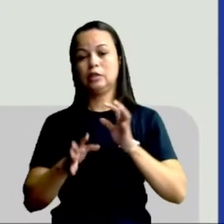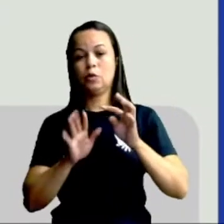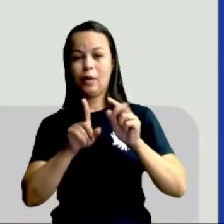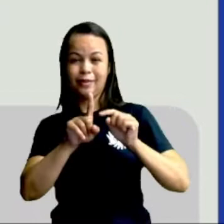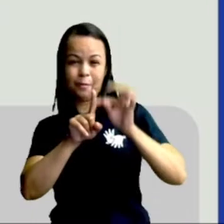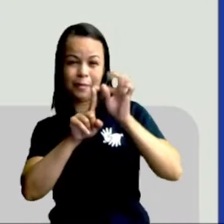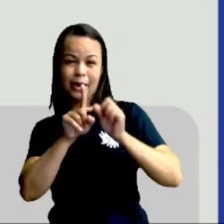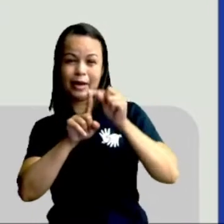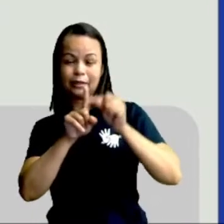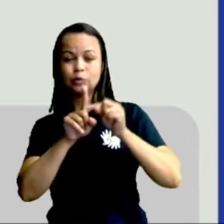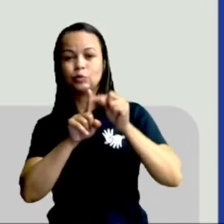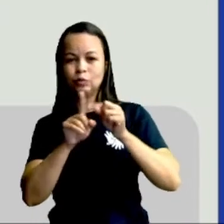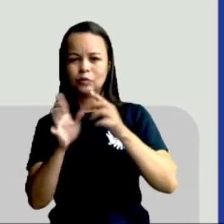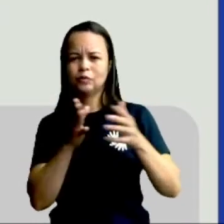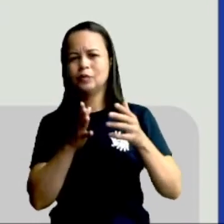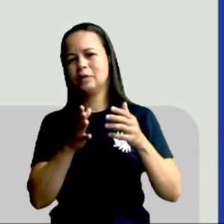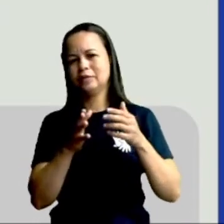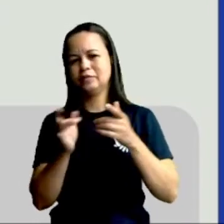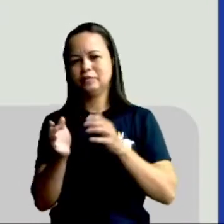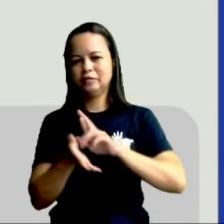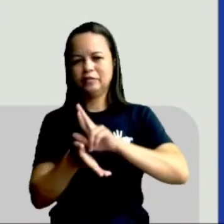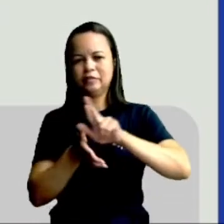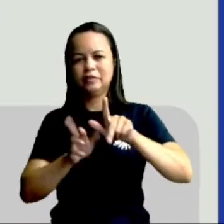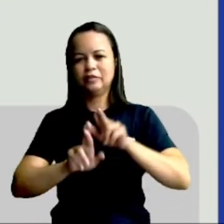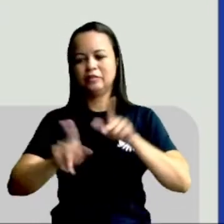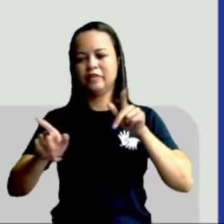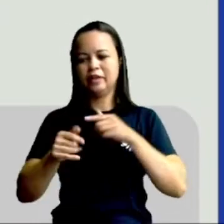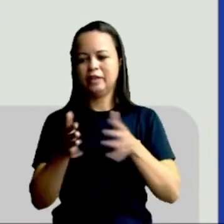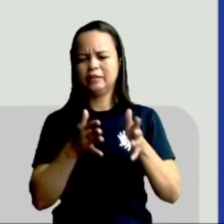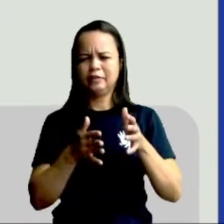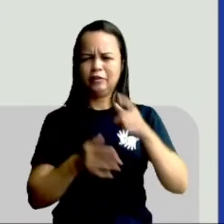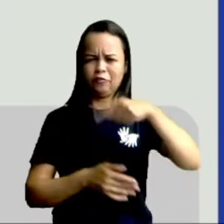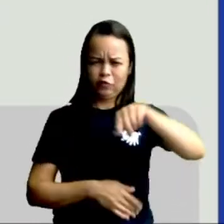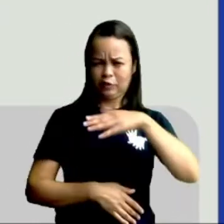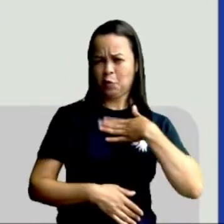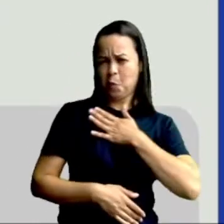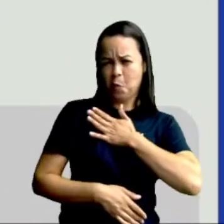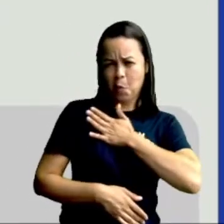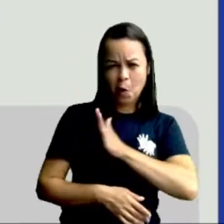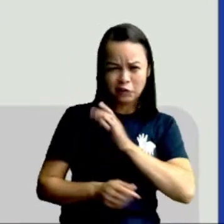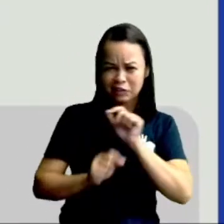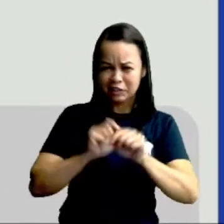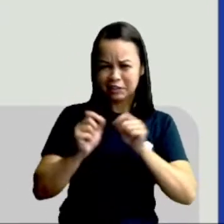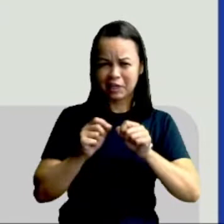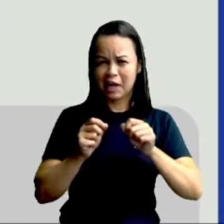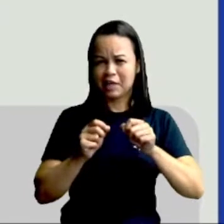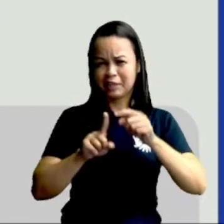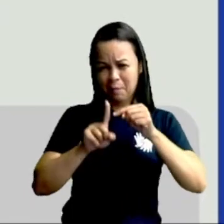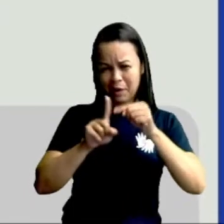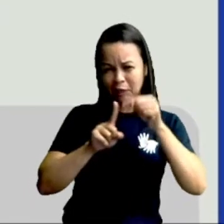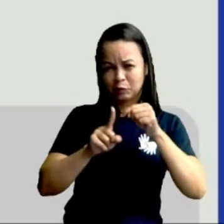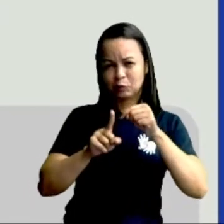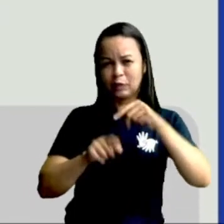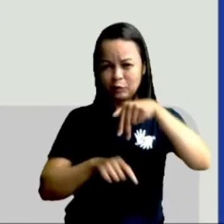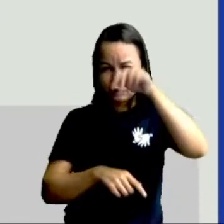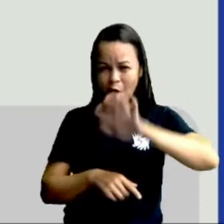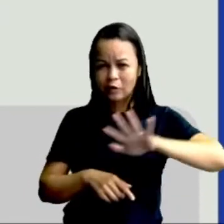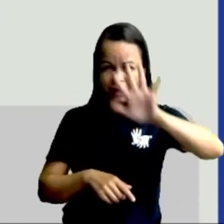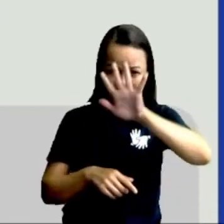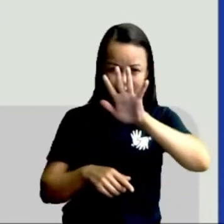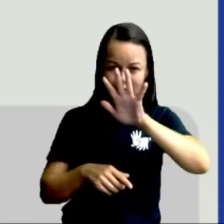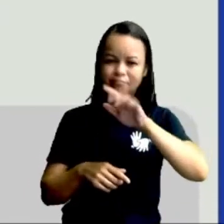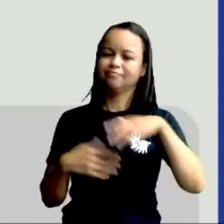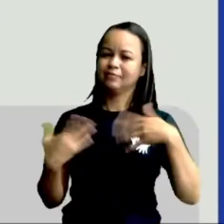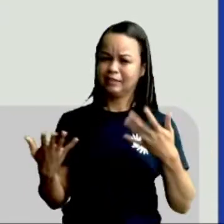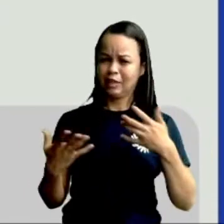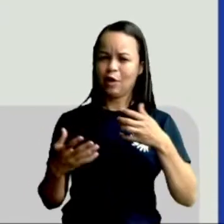não gosta da temperatura do nosso Nordeste? Para pegar uma praia, não é verdade? Ah, é muito